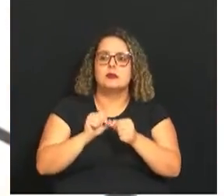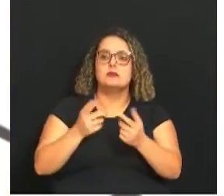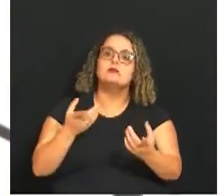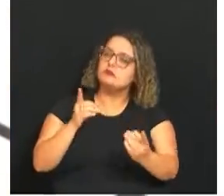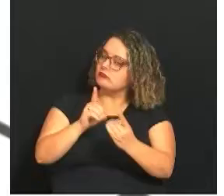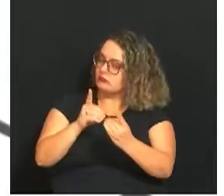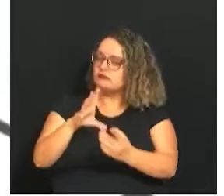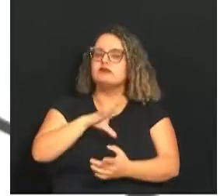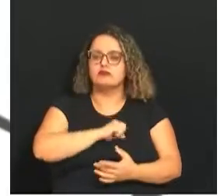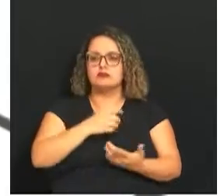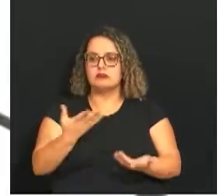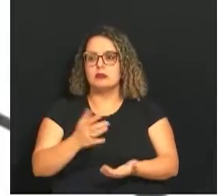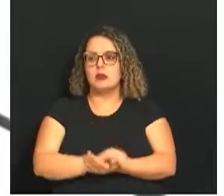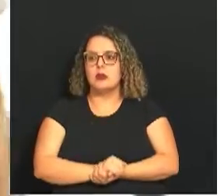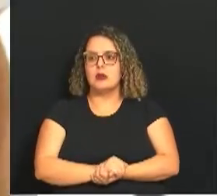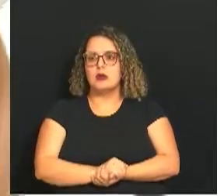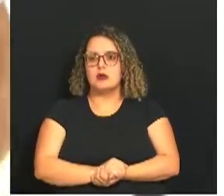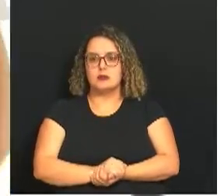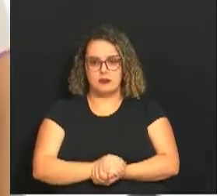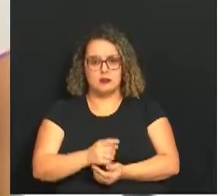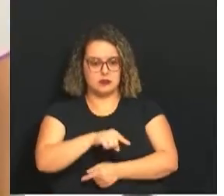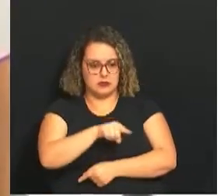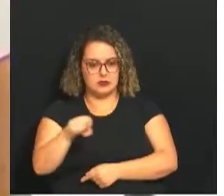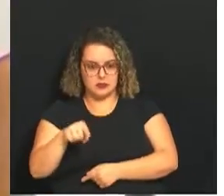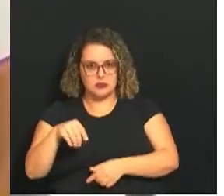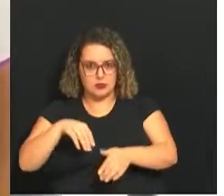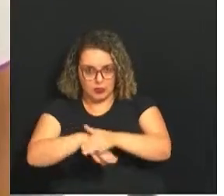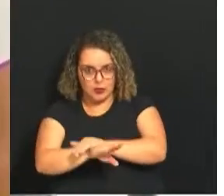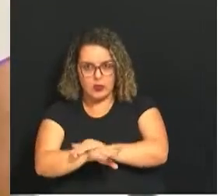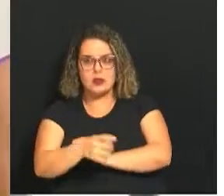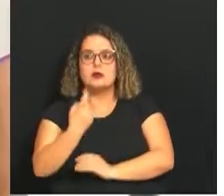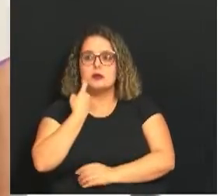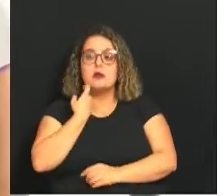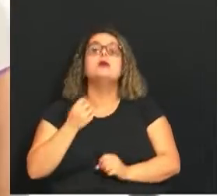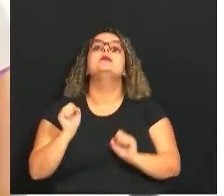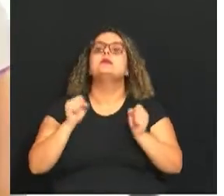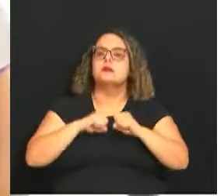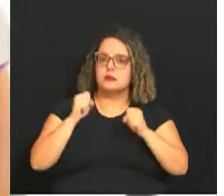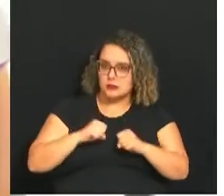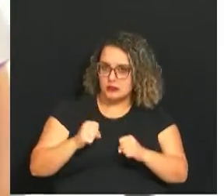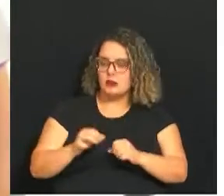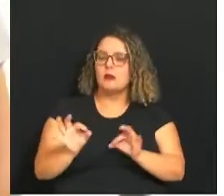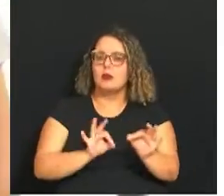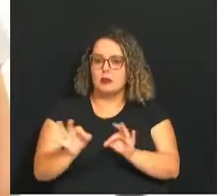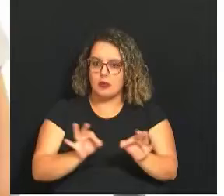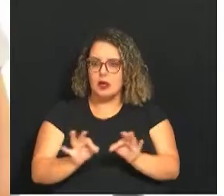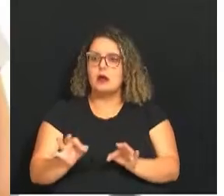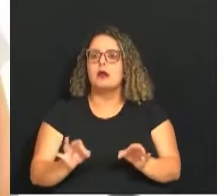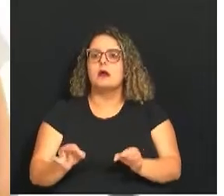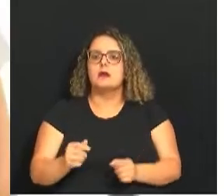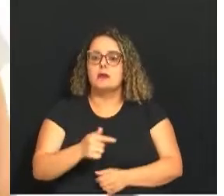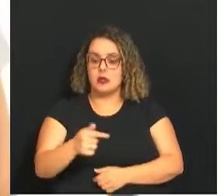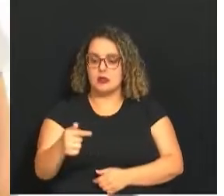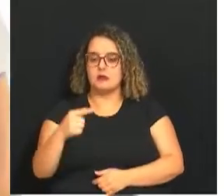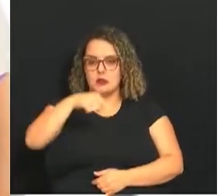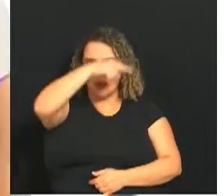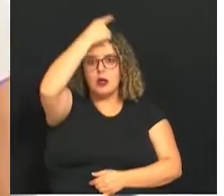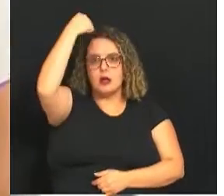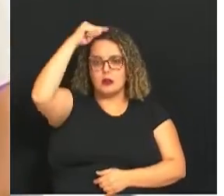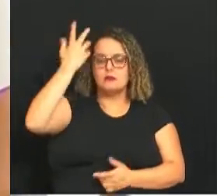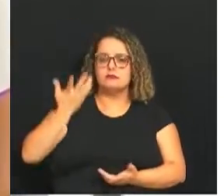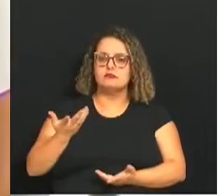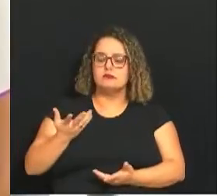fizeram estoque aqui? Como é que funciona? Sim, já fizemos estoque, já estamos preparados também, né, para a Semana Santa aí. Bom, e a expectativa é de que o consumo de